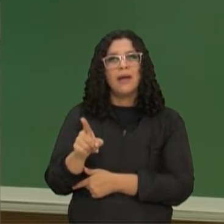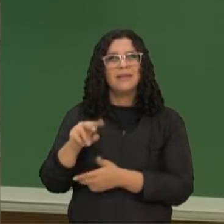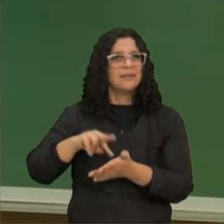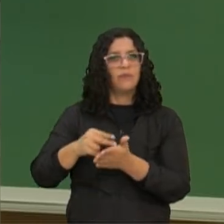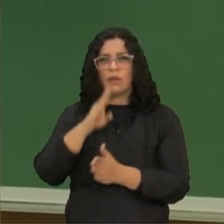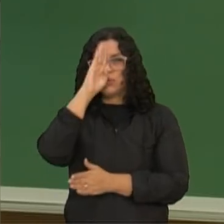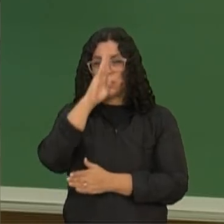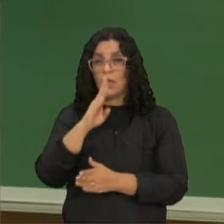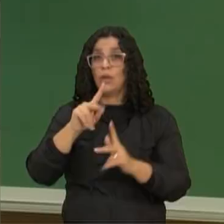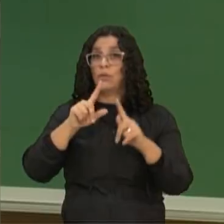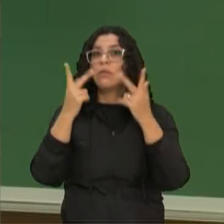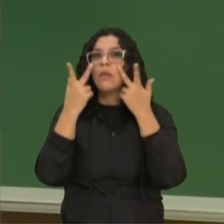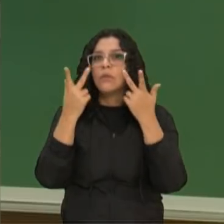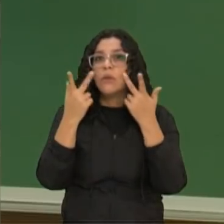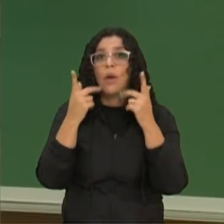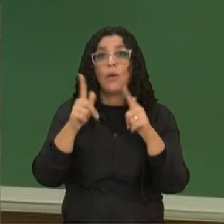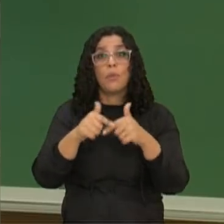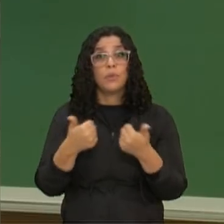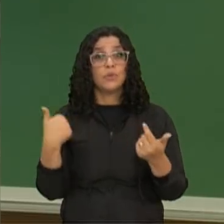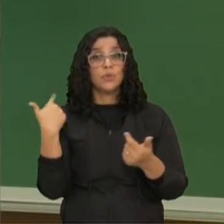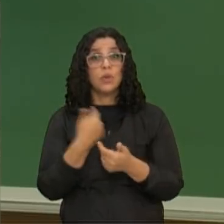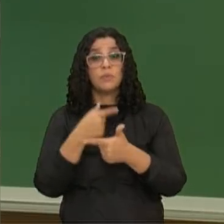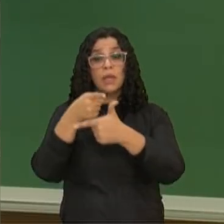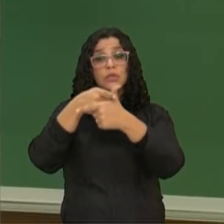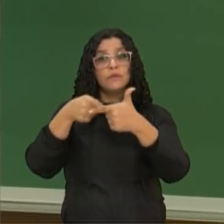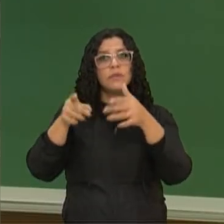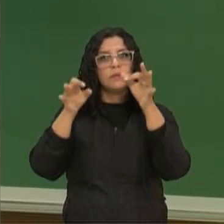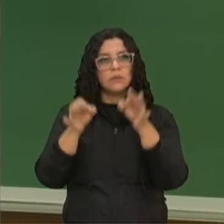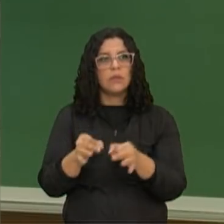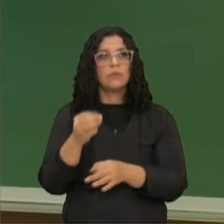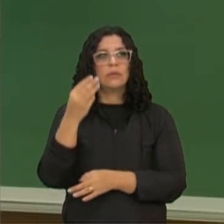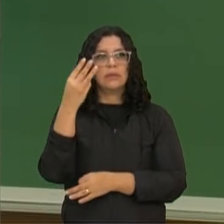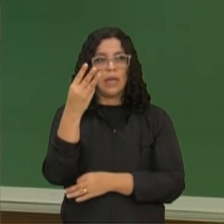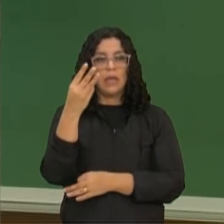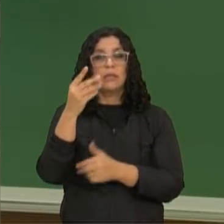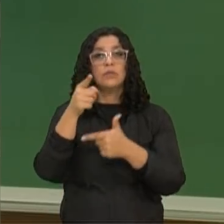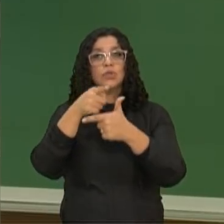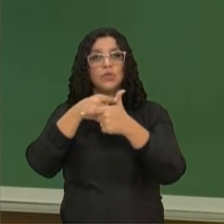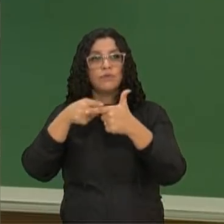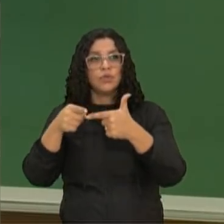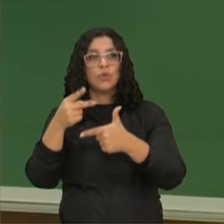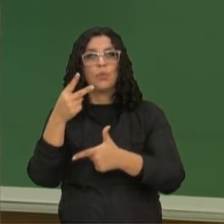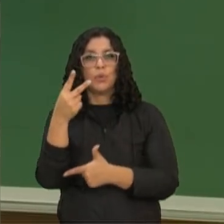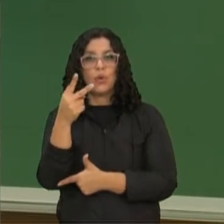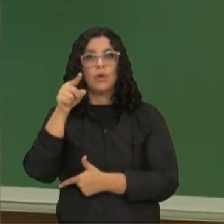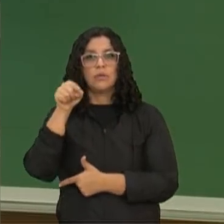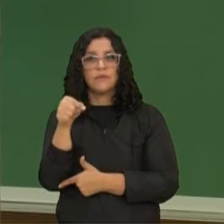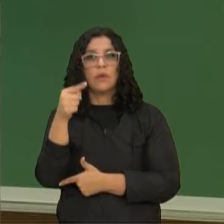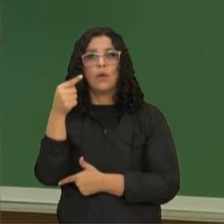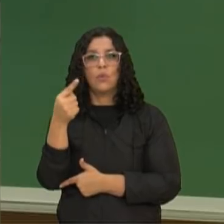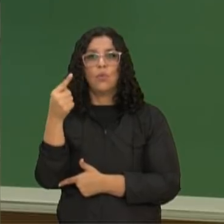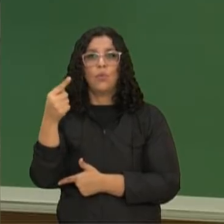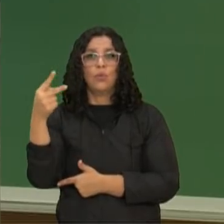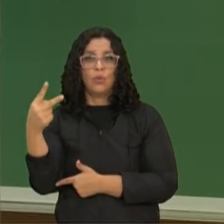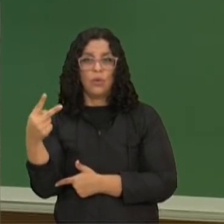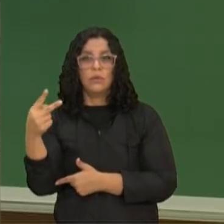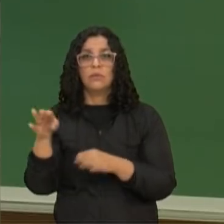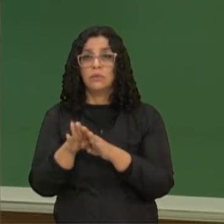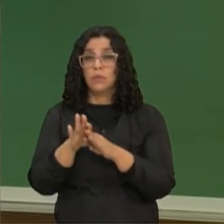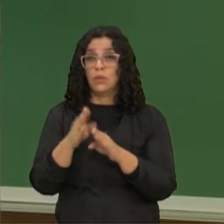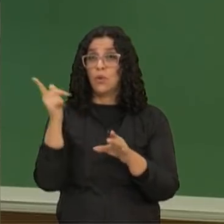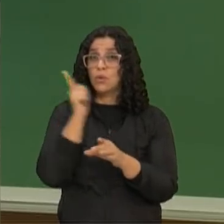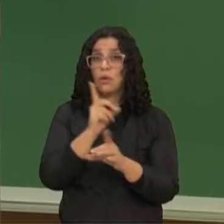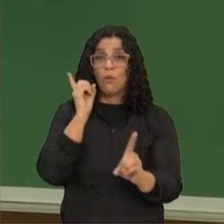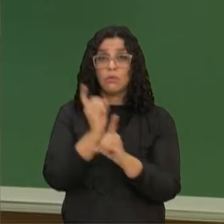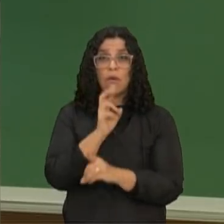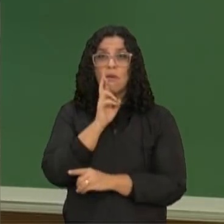naturalmente. Só se atente a fazer essa divisão. No caso ali, 3 divididos por 2,112. Ao fazer